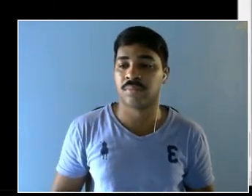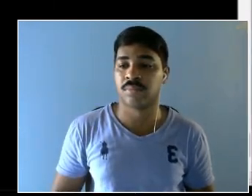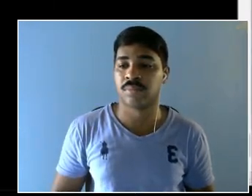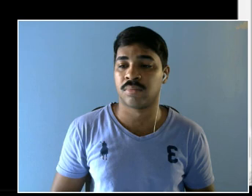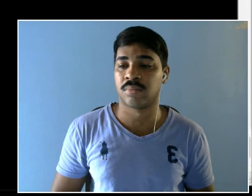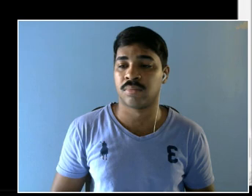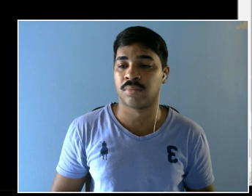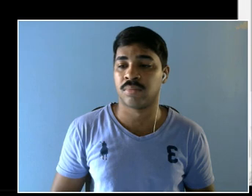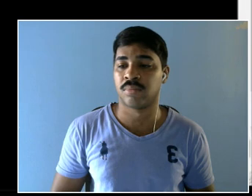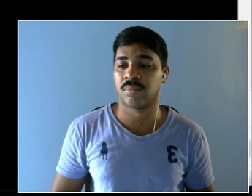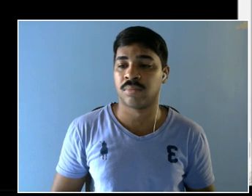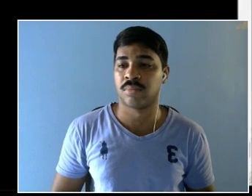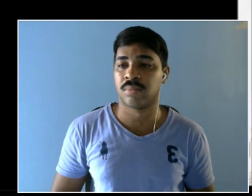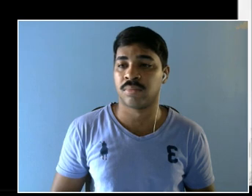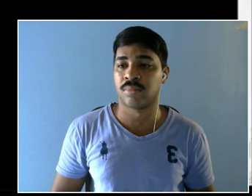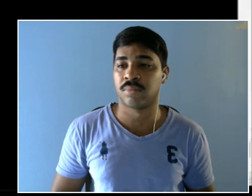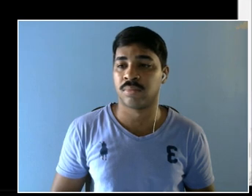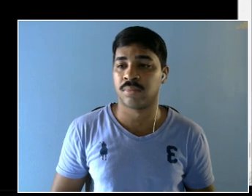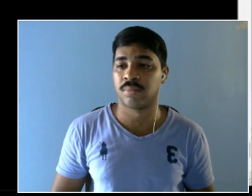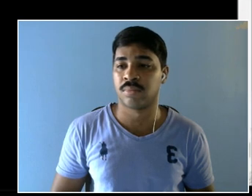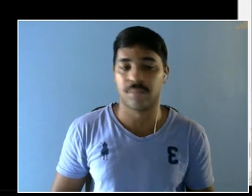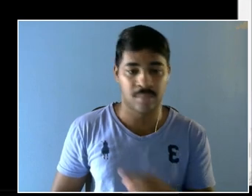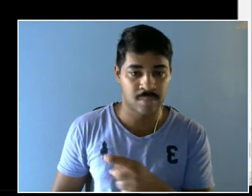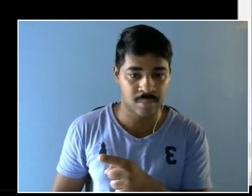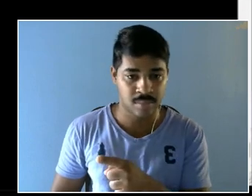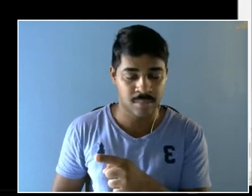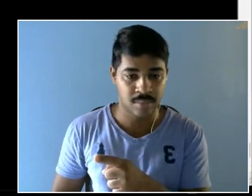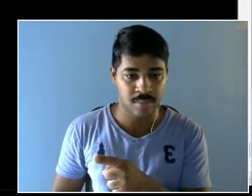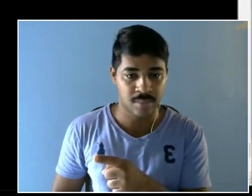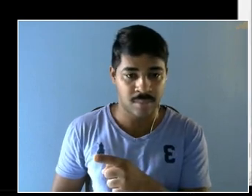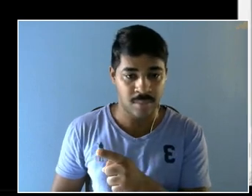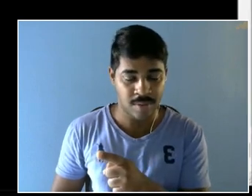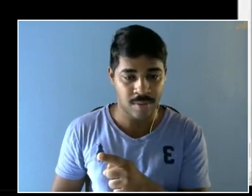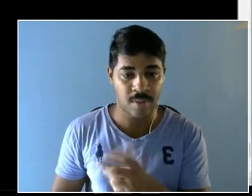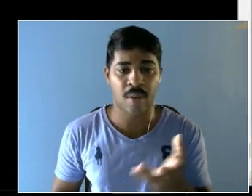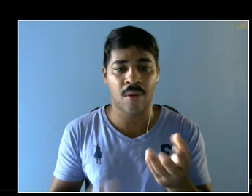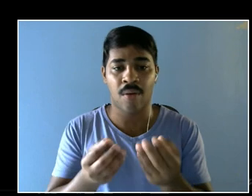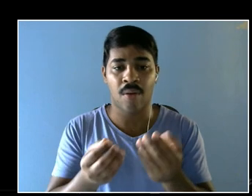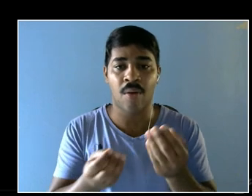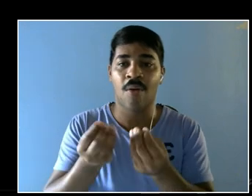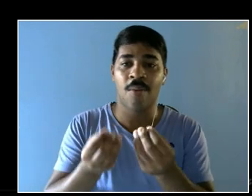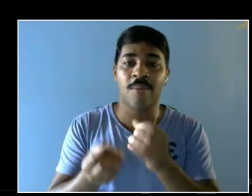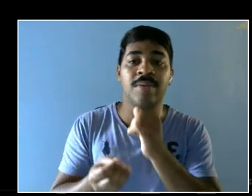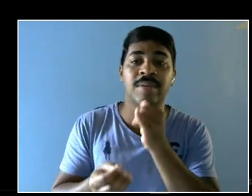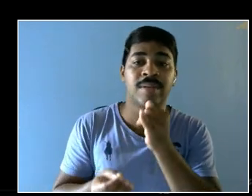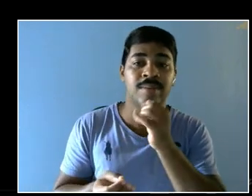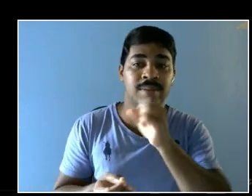lá. Então, gente, é esse o programa que vocês fazem. Ele vai ter que usar repetição, e o valor que o usuário